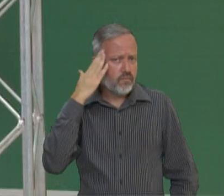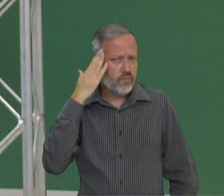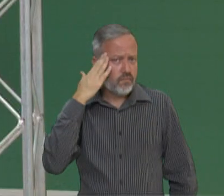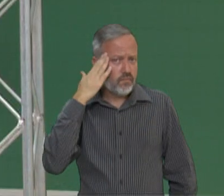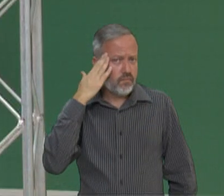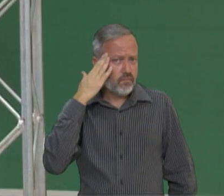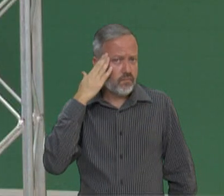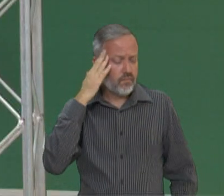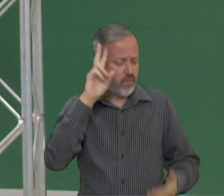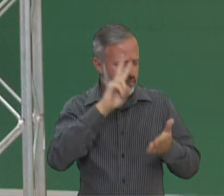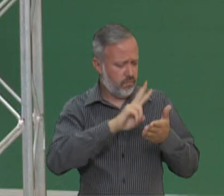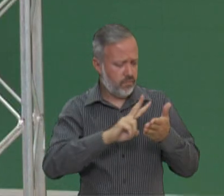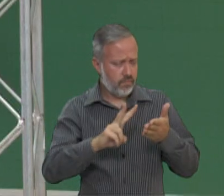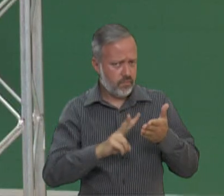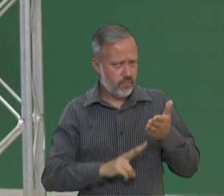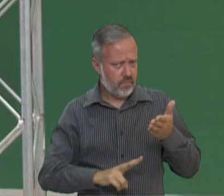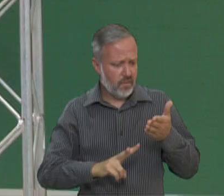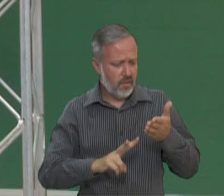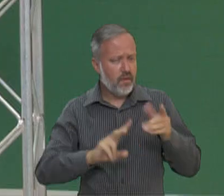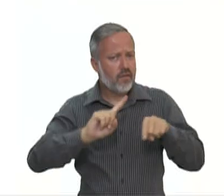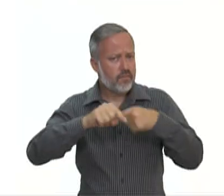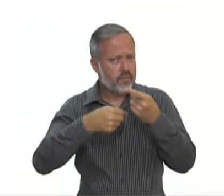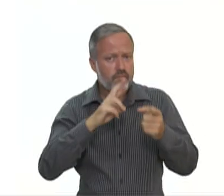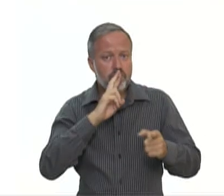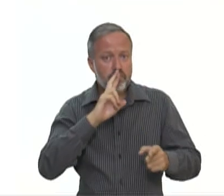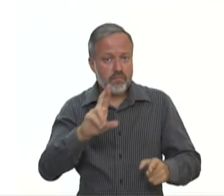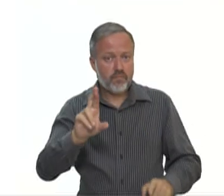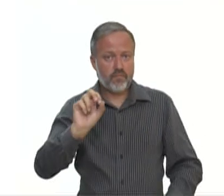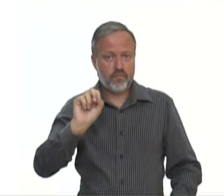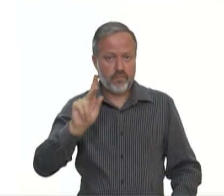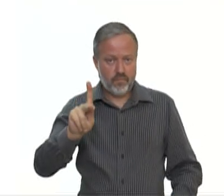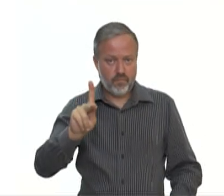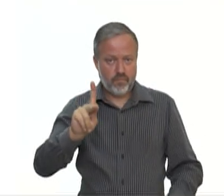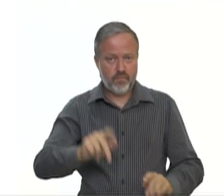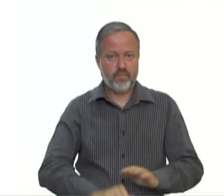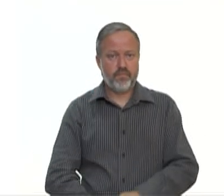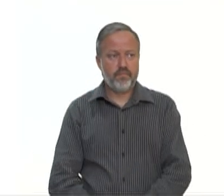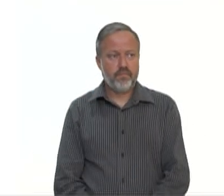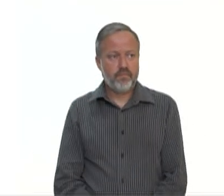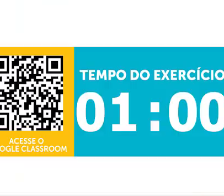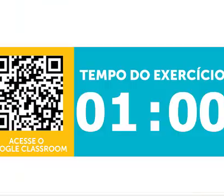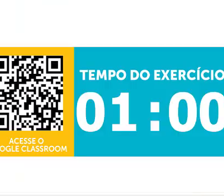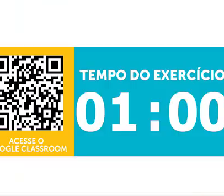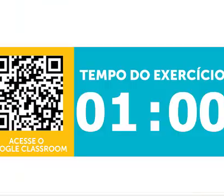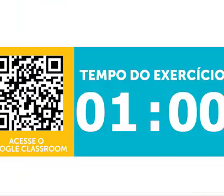possam responder a esse questionamento.